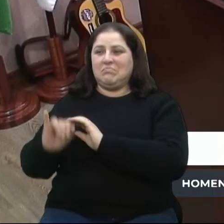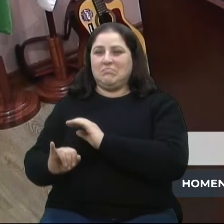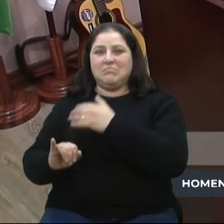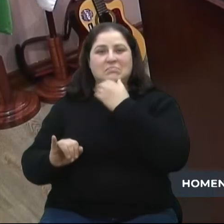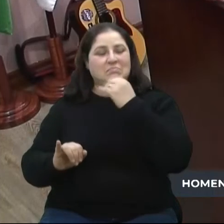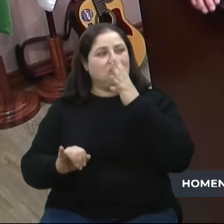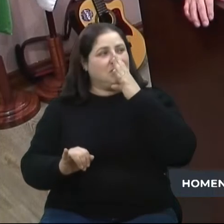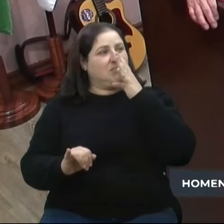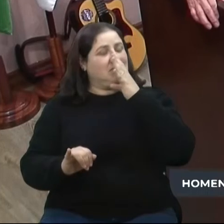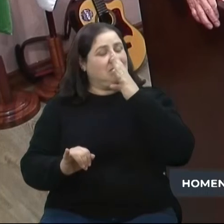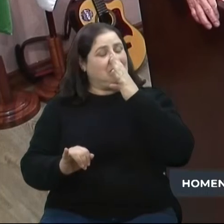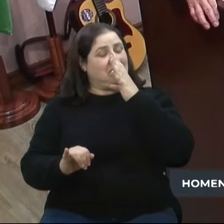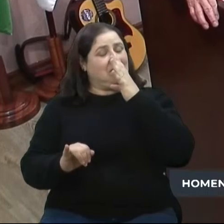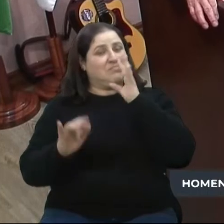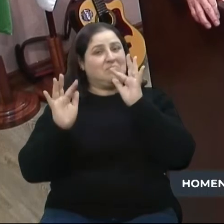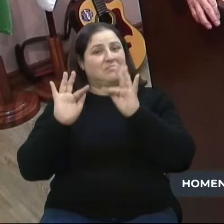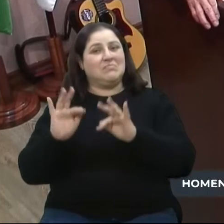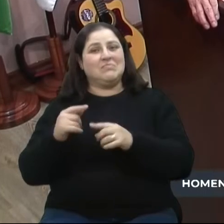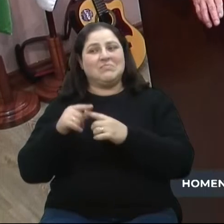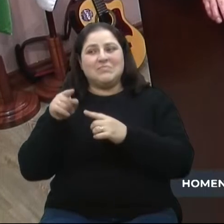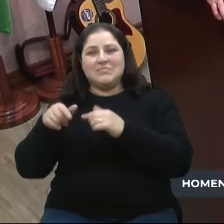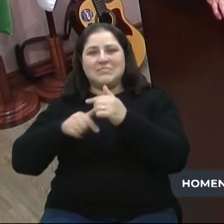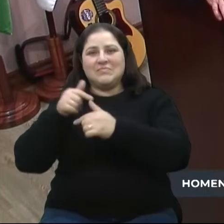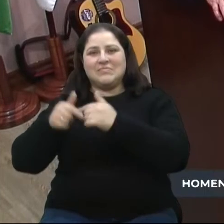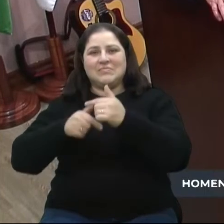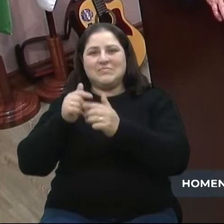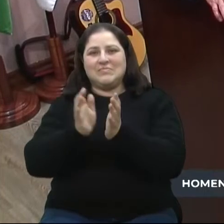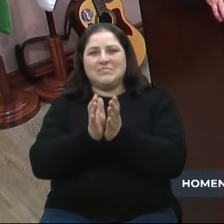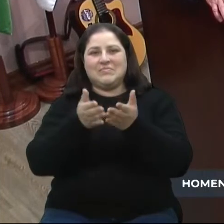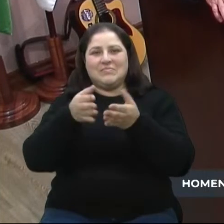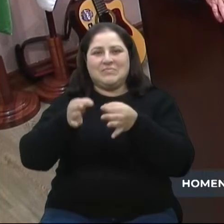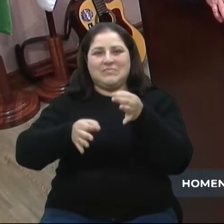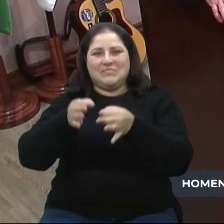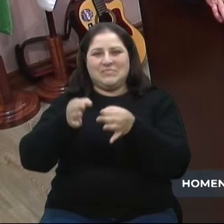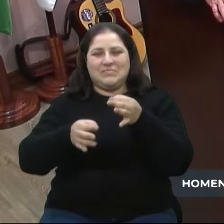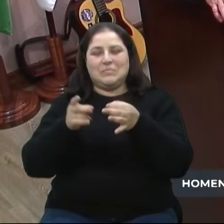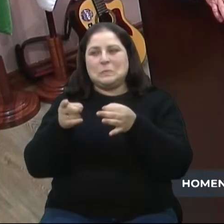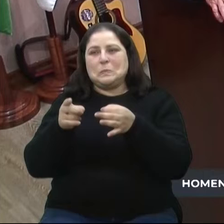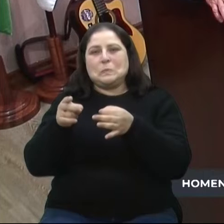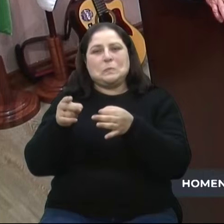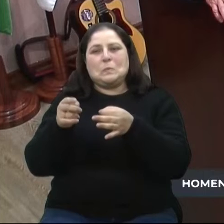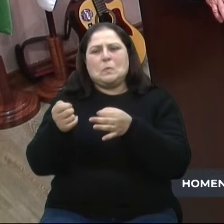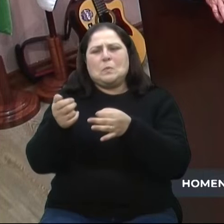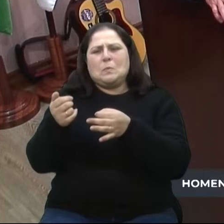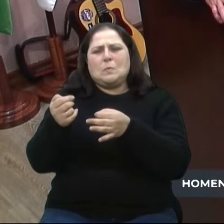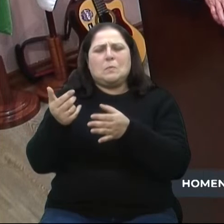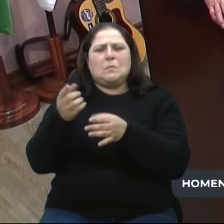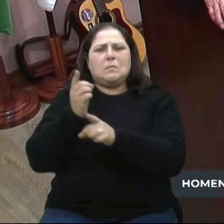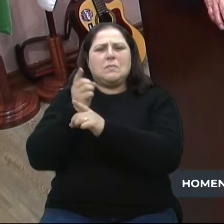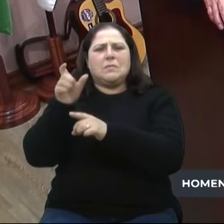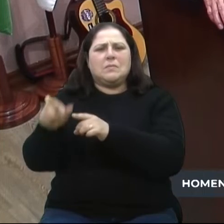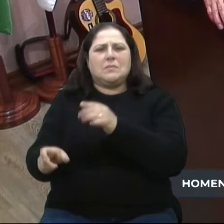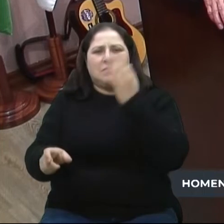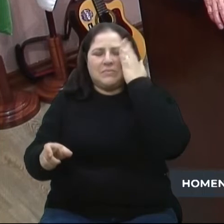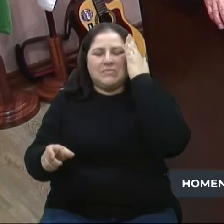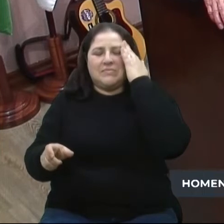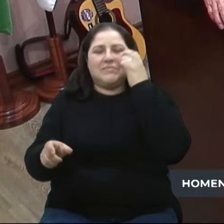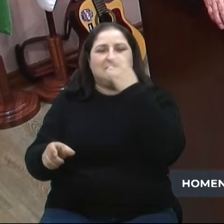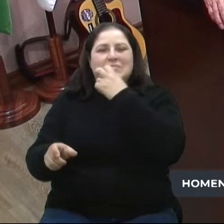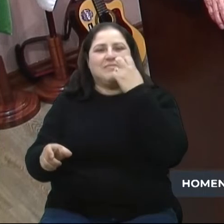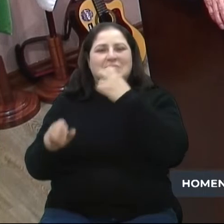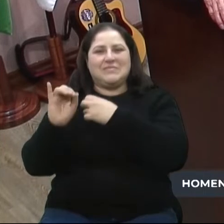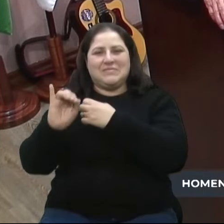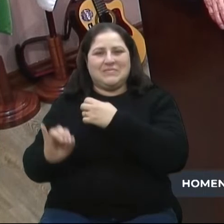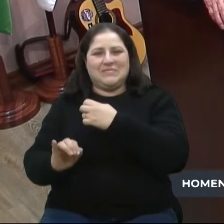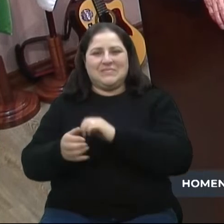do Tribunal de Justiça, raramente ele encontra alguém que ainda conversa italiano. Mas para nós é um